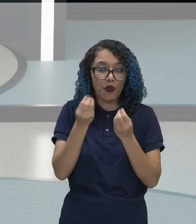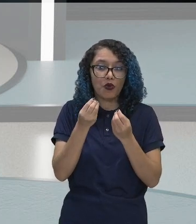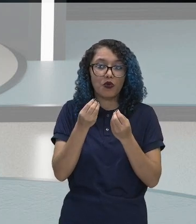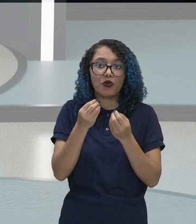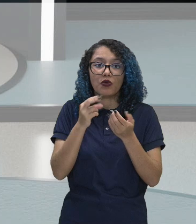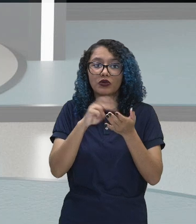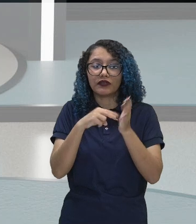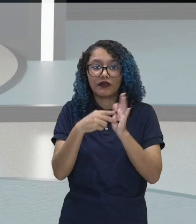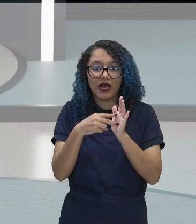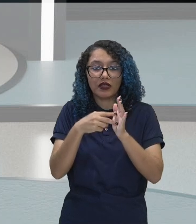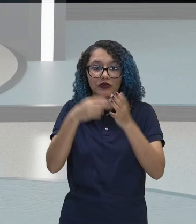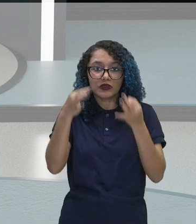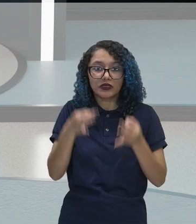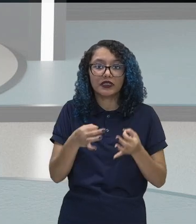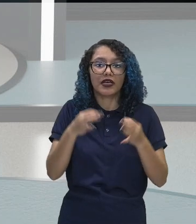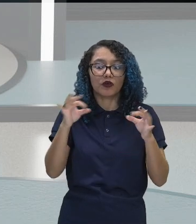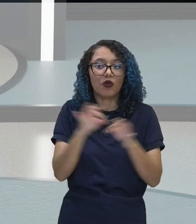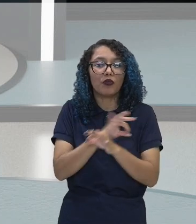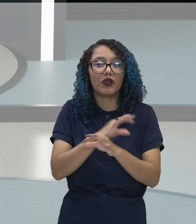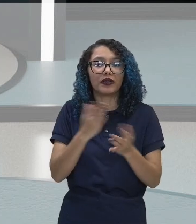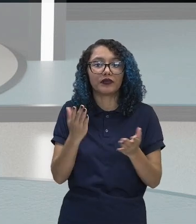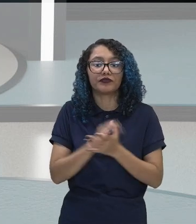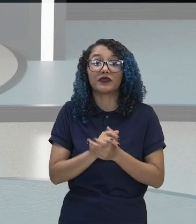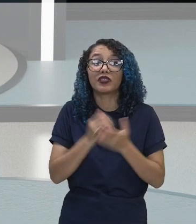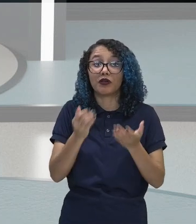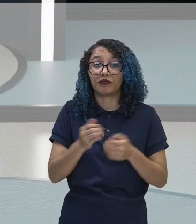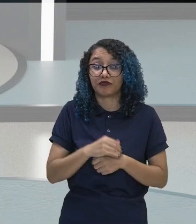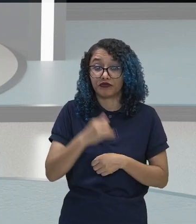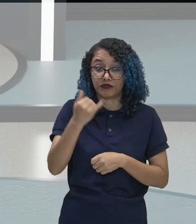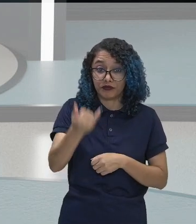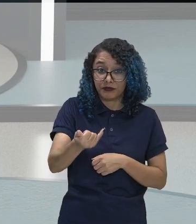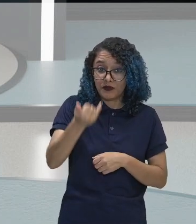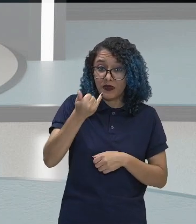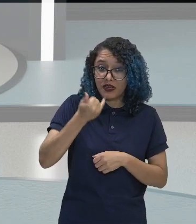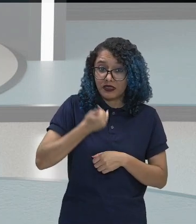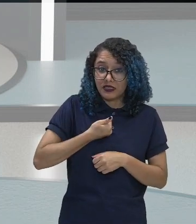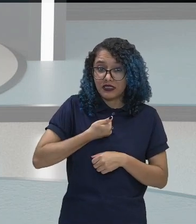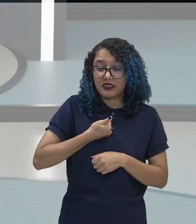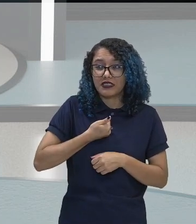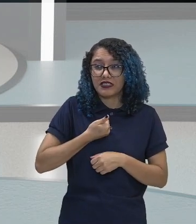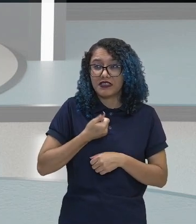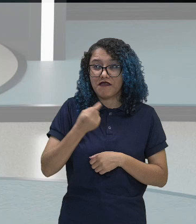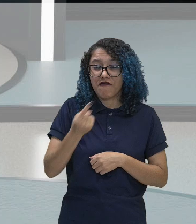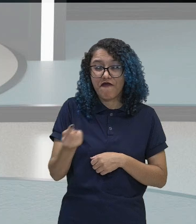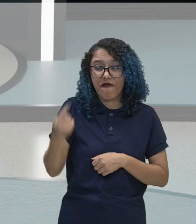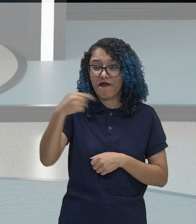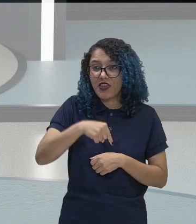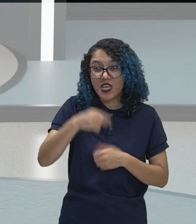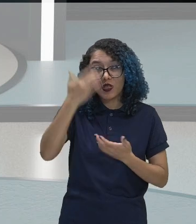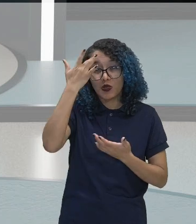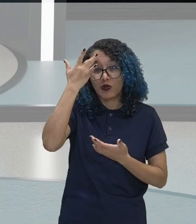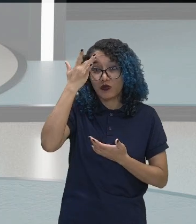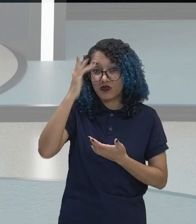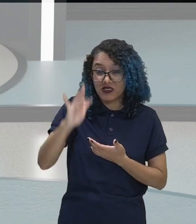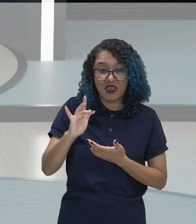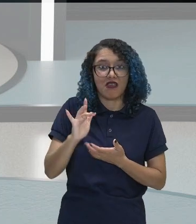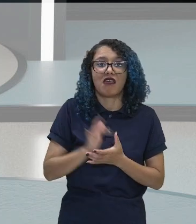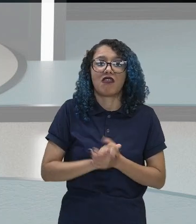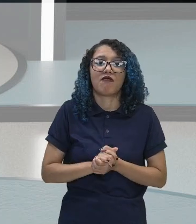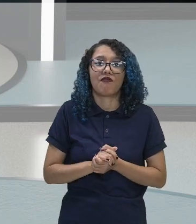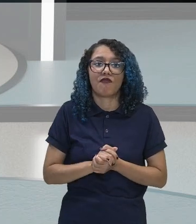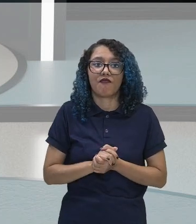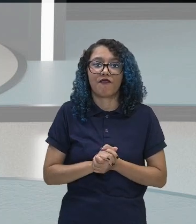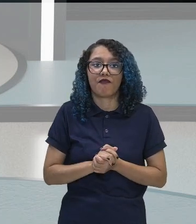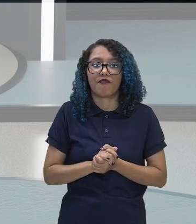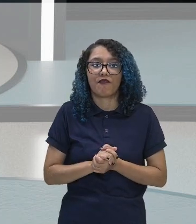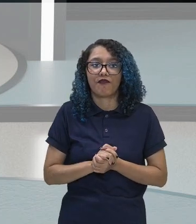ele disse que não sabia quando viria. Certo? É uma elipse, aí